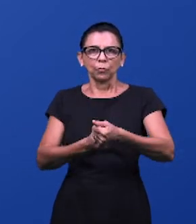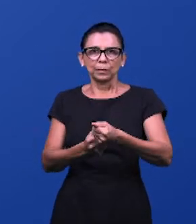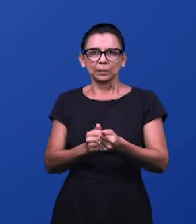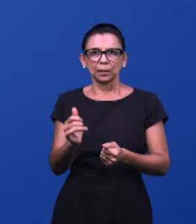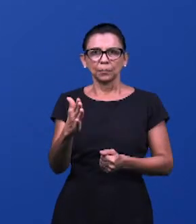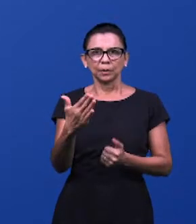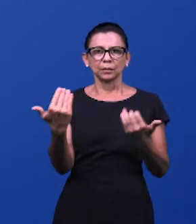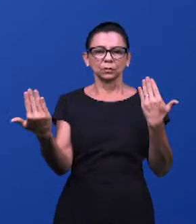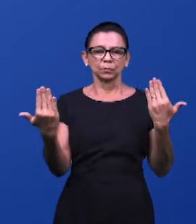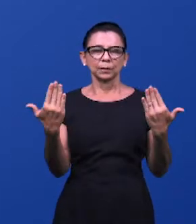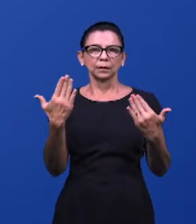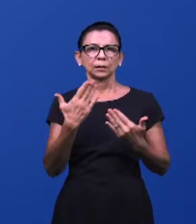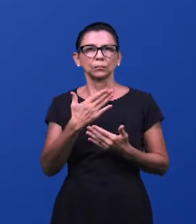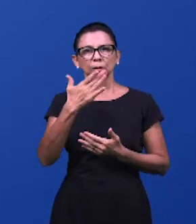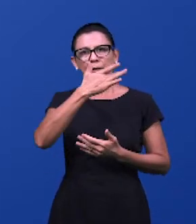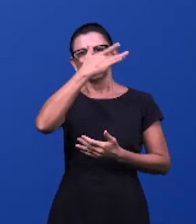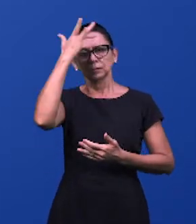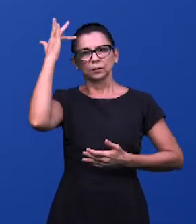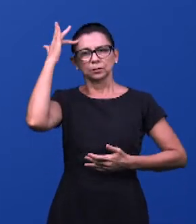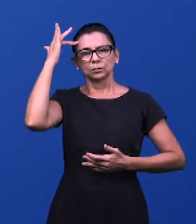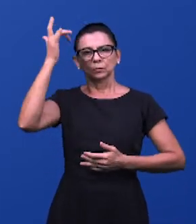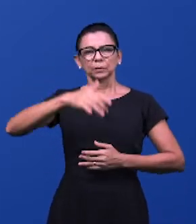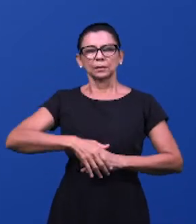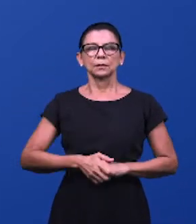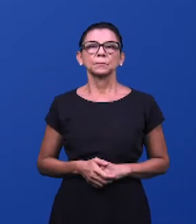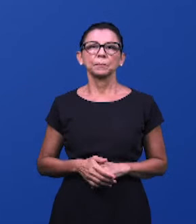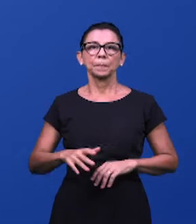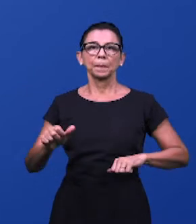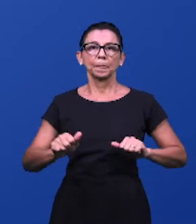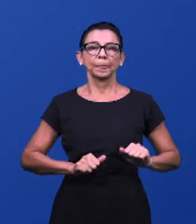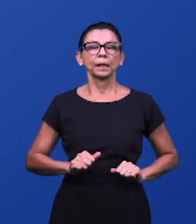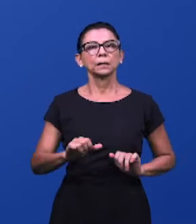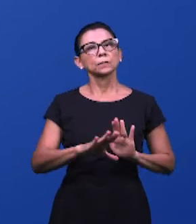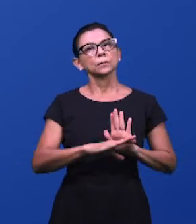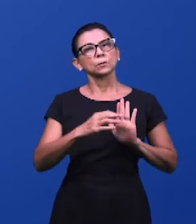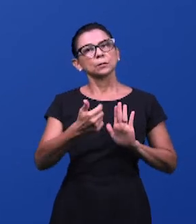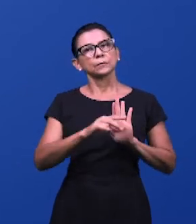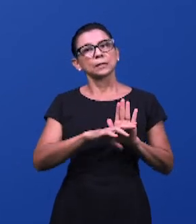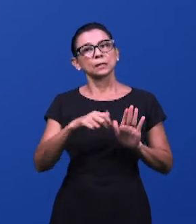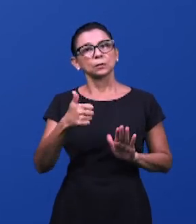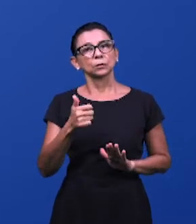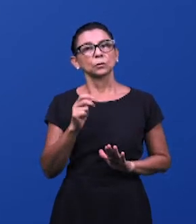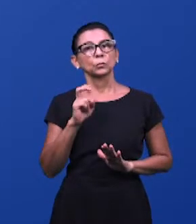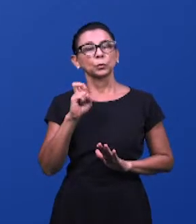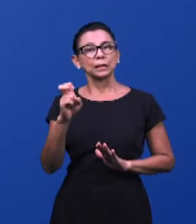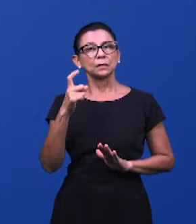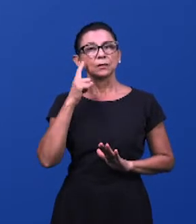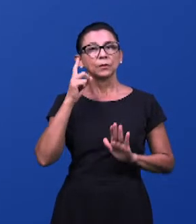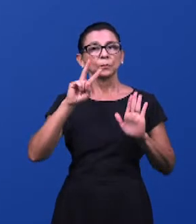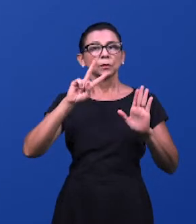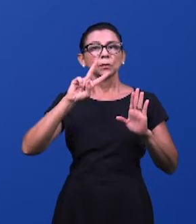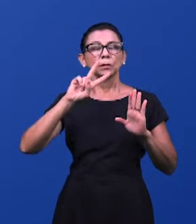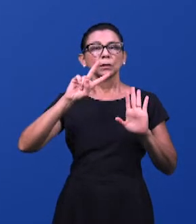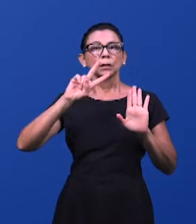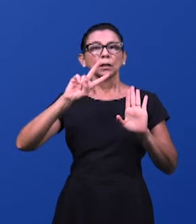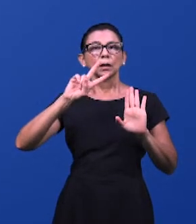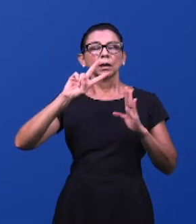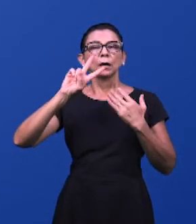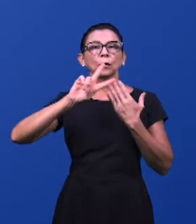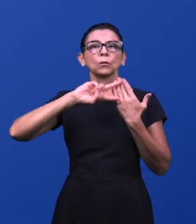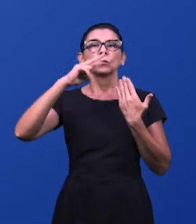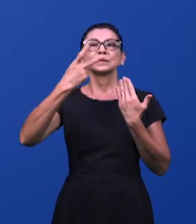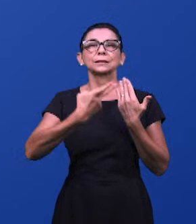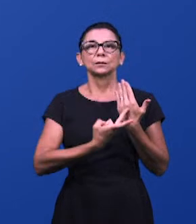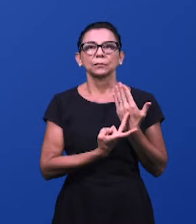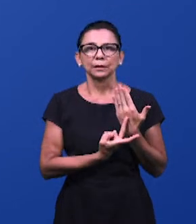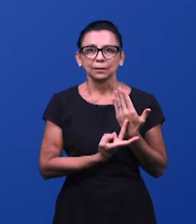no capítulo 2 de Atos, versículo 15, nós já vemos a consequência do atender deste chamado,